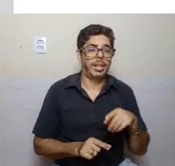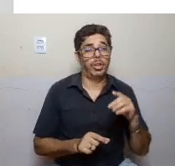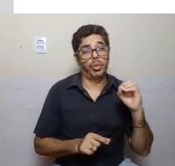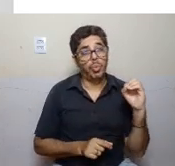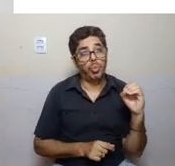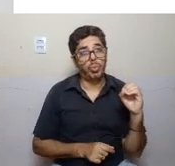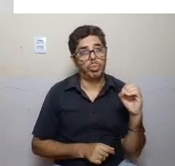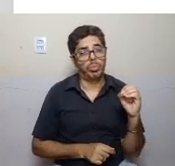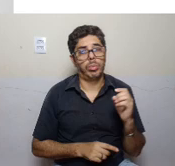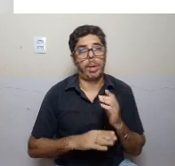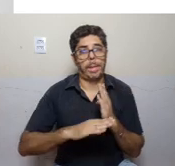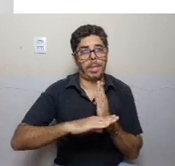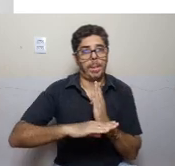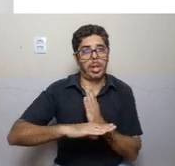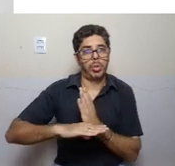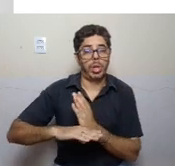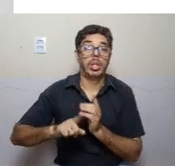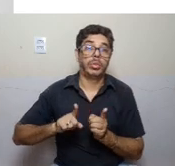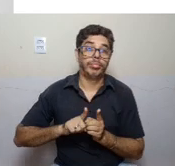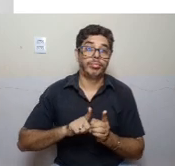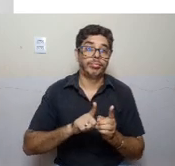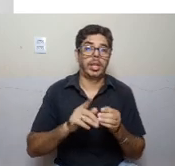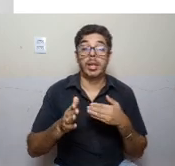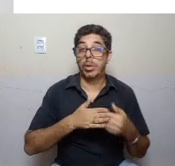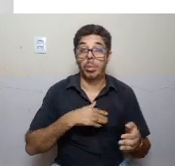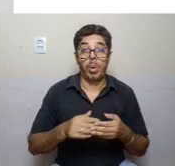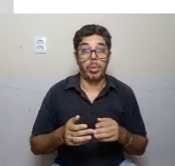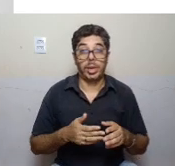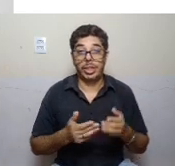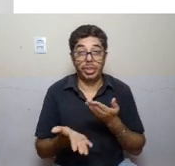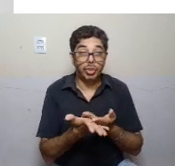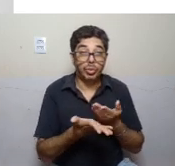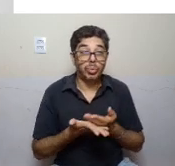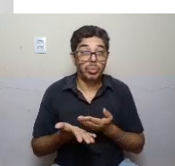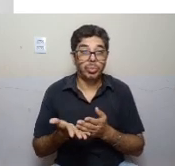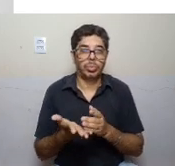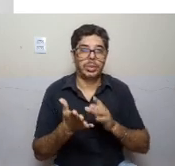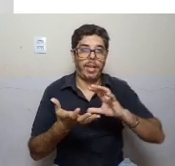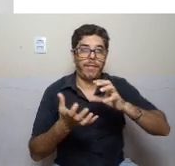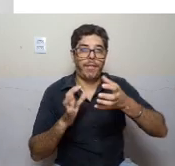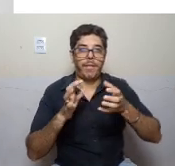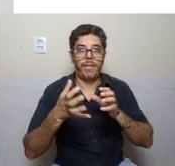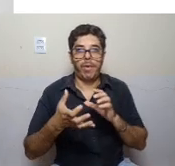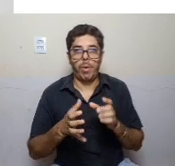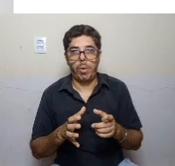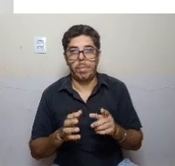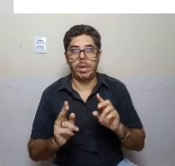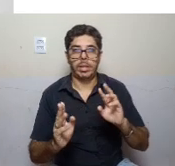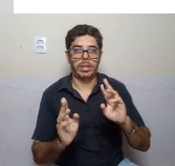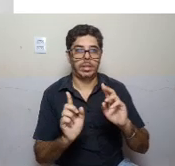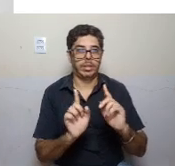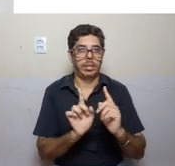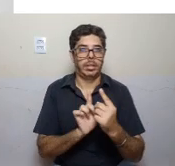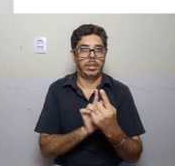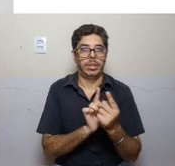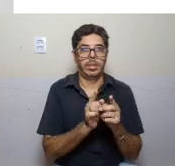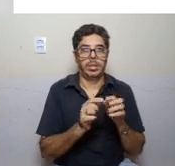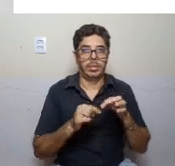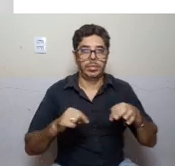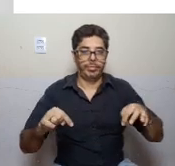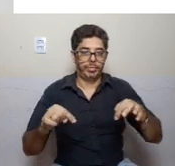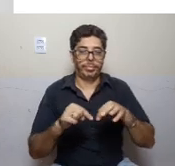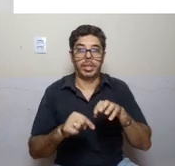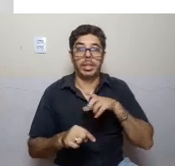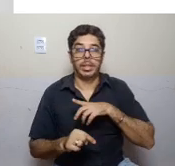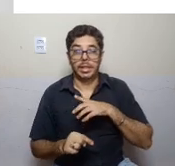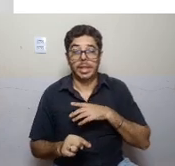vai resultar no produto escalar, que é nulo. De forma geral, para qualquer geometria de corrente que produza um campo magnético que não muda no tempo,